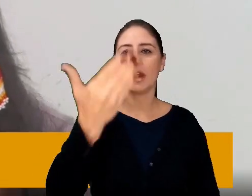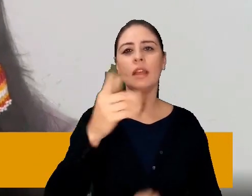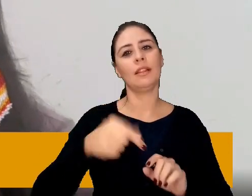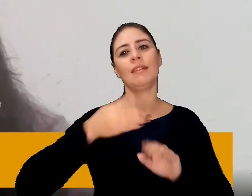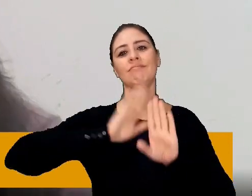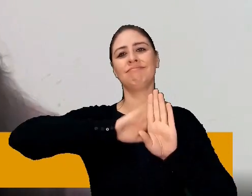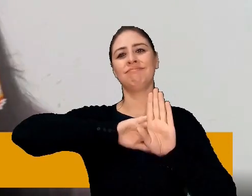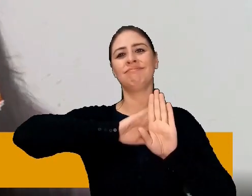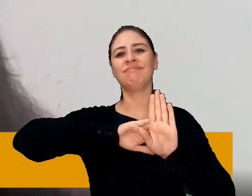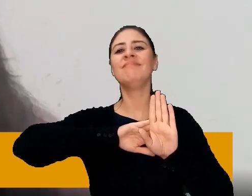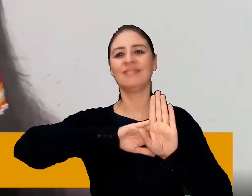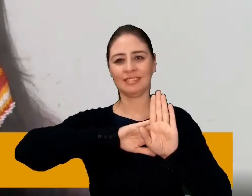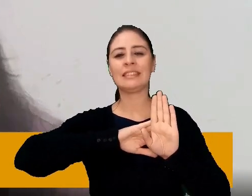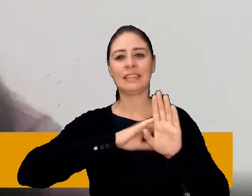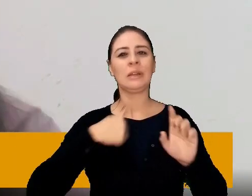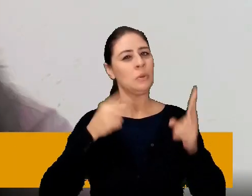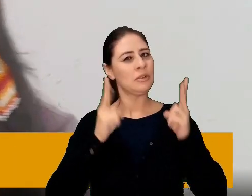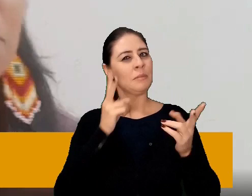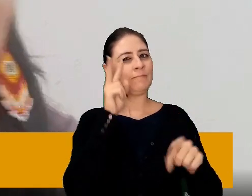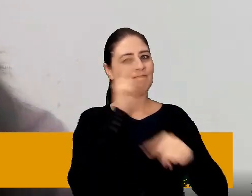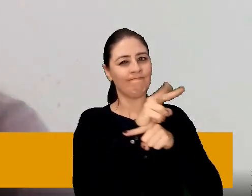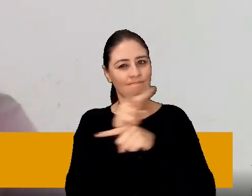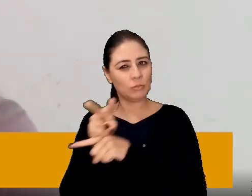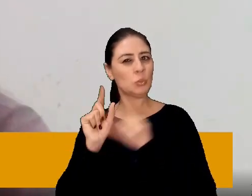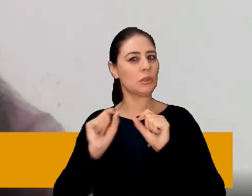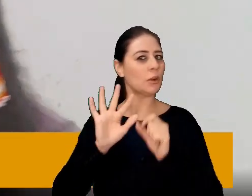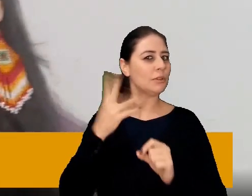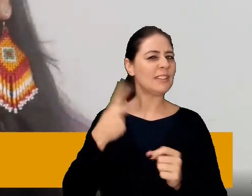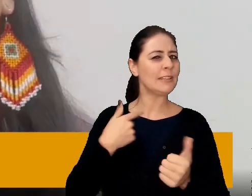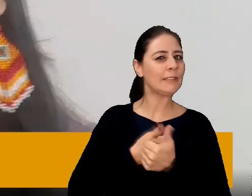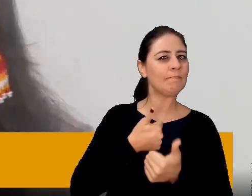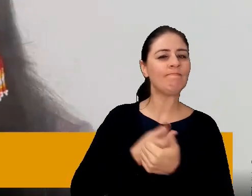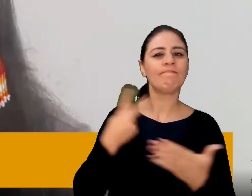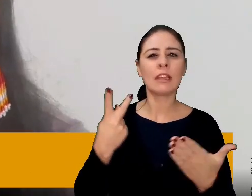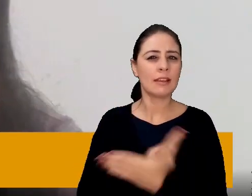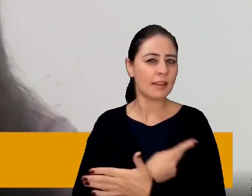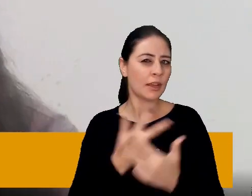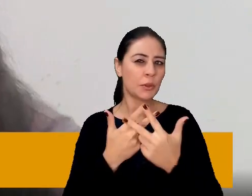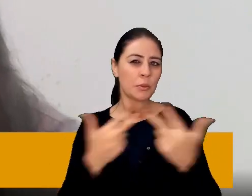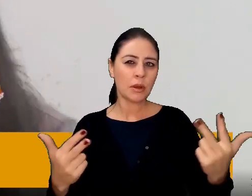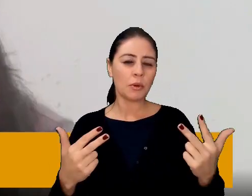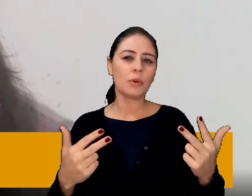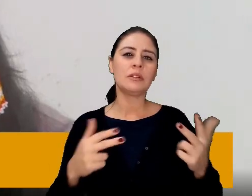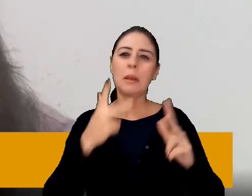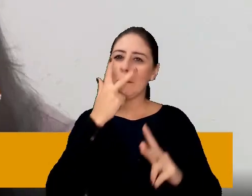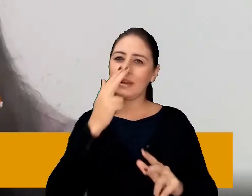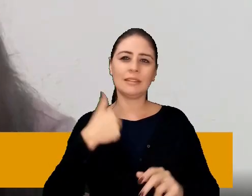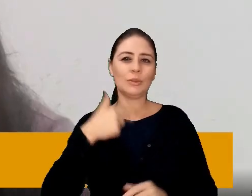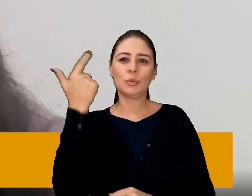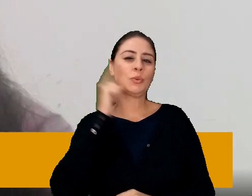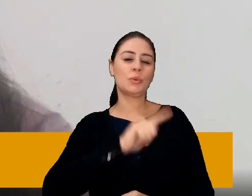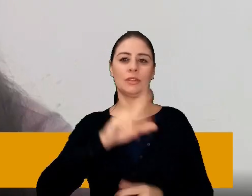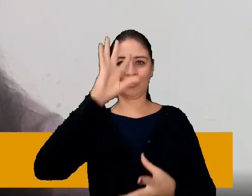vem disfarçado, então eu tenho que estar atenta, assim, o que está acontecendo? Opa, peraí, tem alguma coisa diferente aí. Tem alguma coisa que eu não estou sabendo